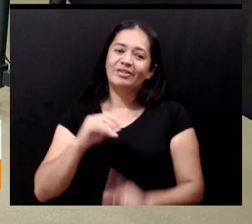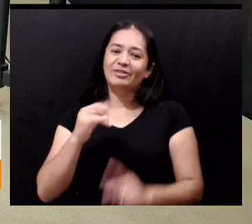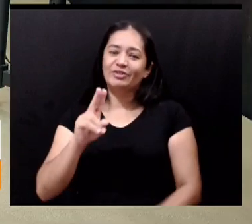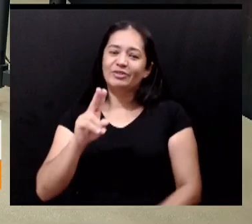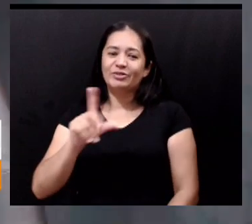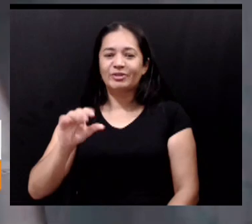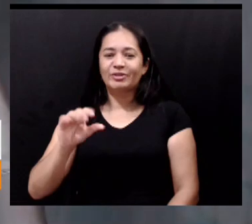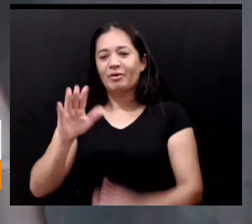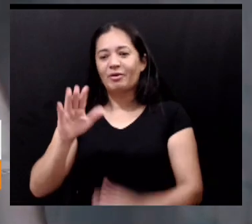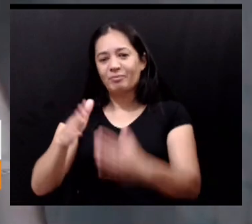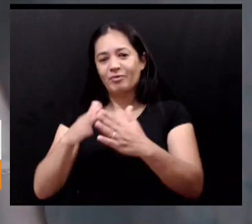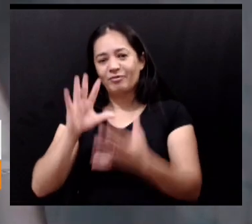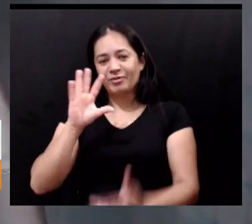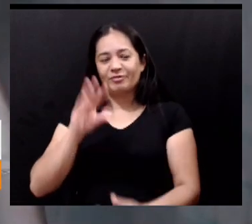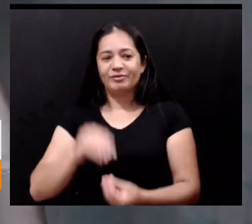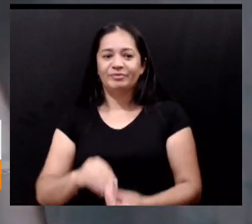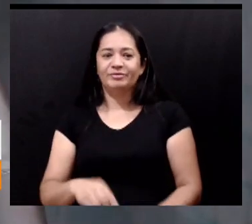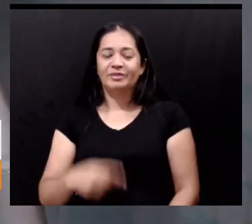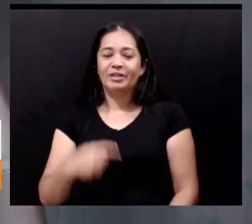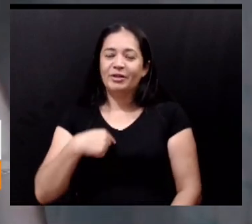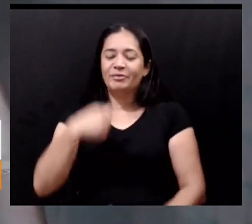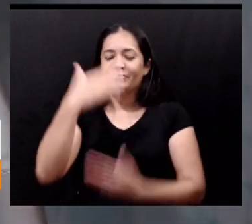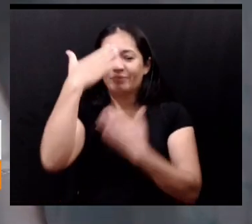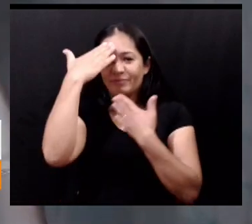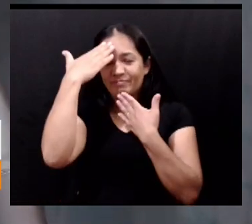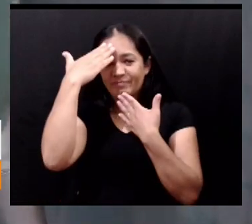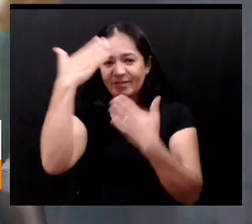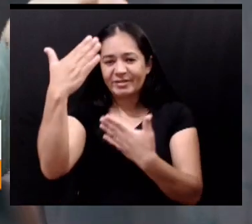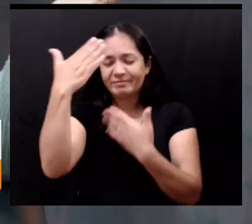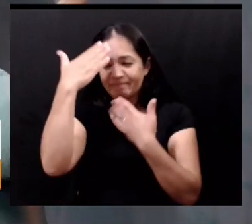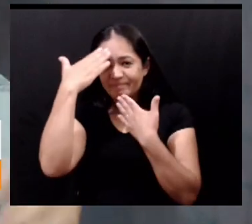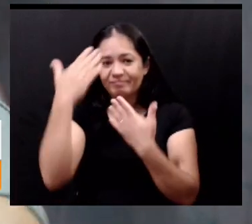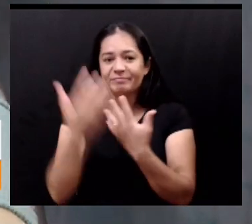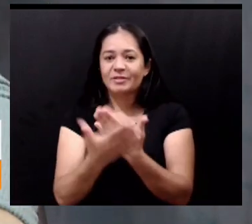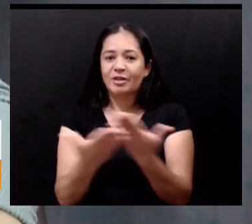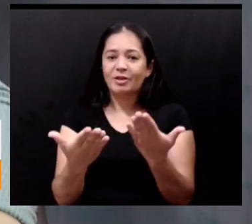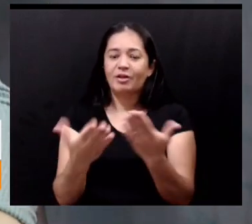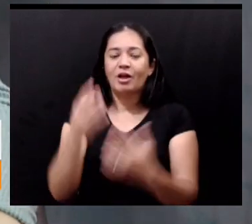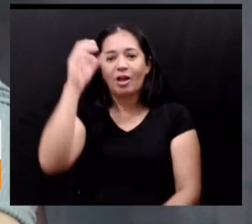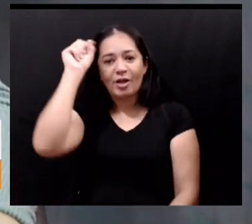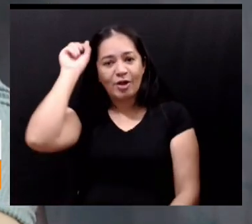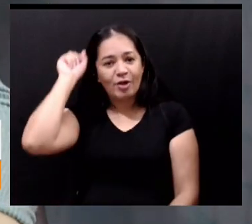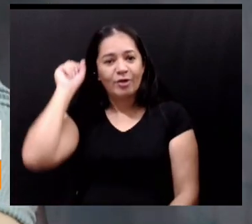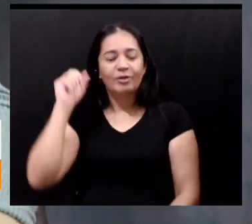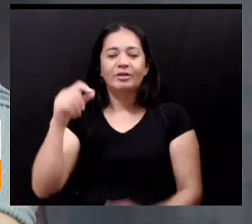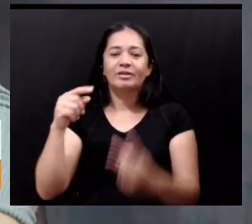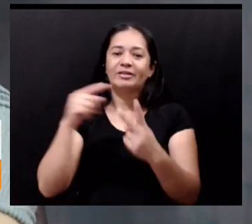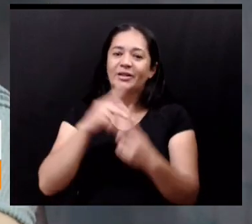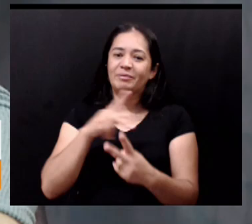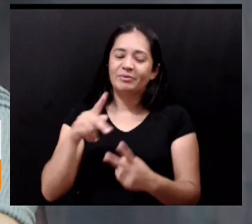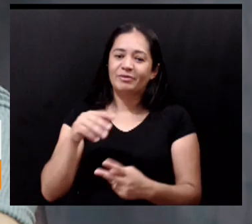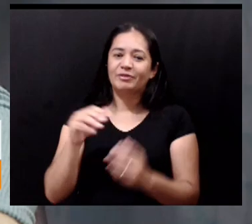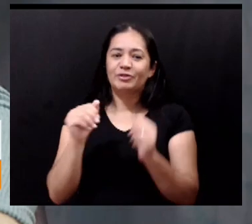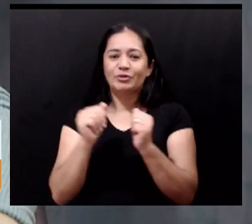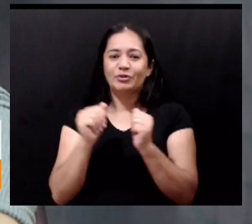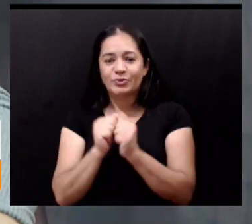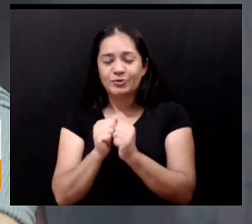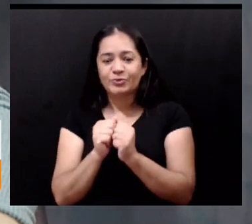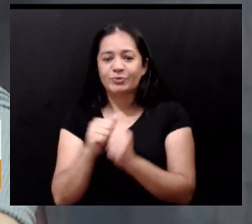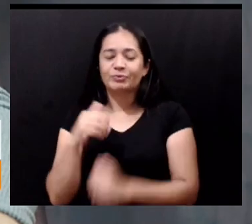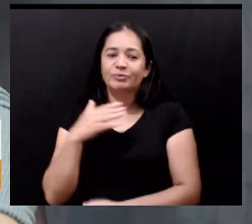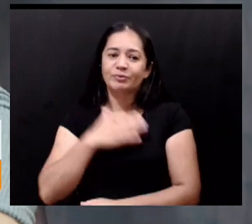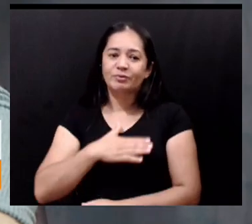favor. Eu só quero agradecer a você, quero agradecer a Marília por essa companhia gostosa, por essa